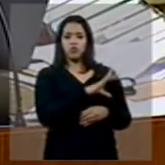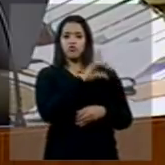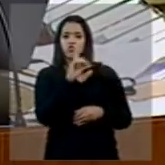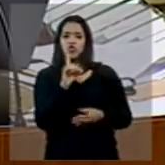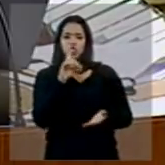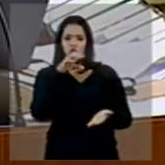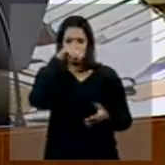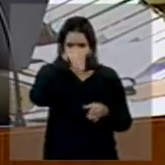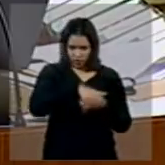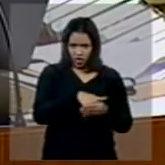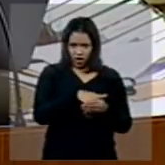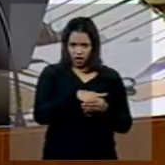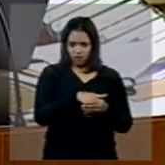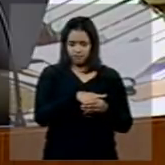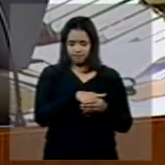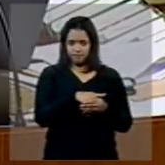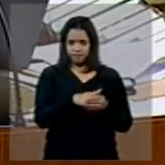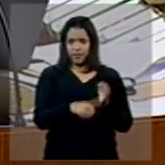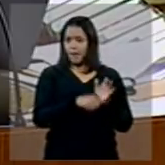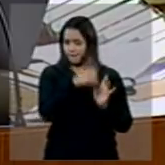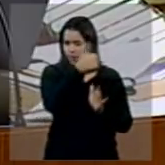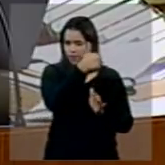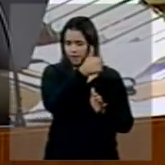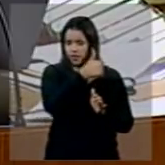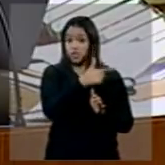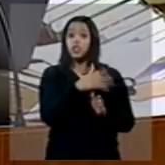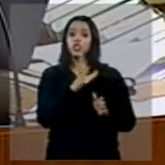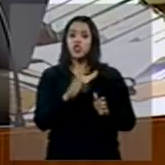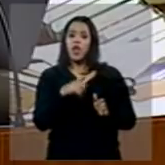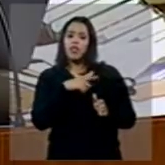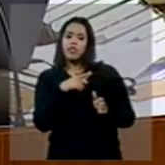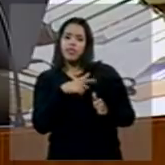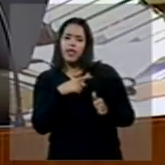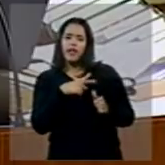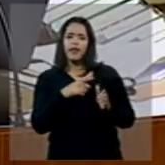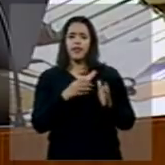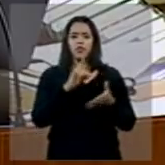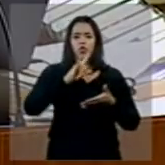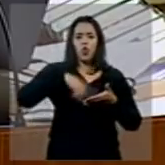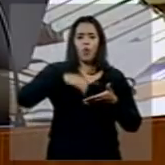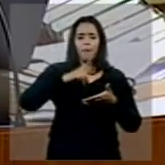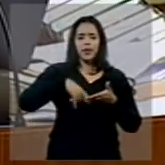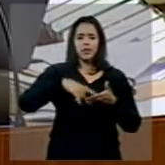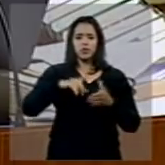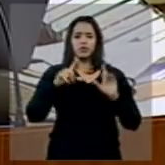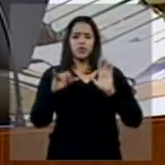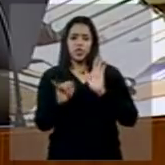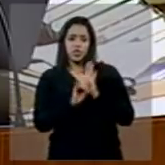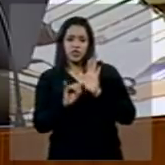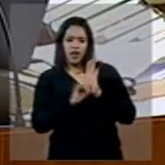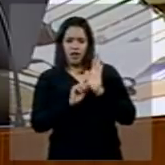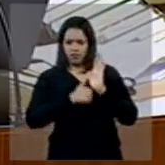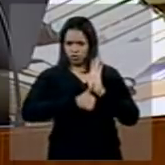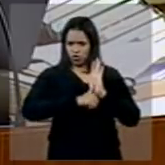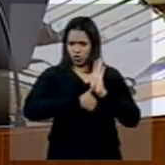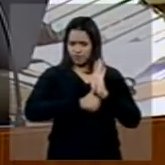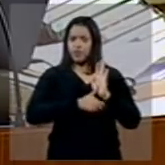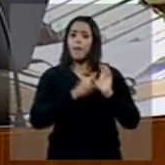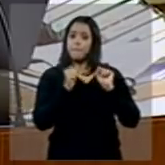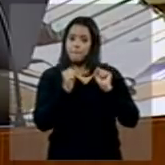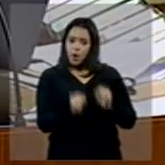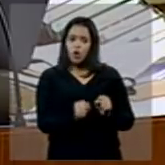do primeiro turno das eleições, devidamente munidos de um documento oficial de identificação, possam